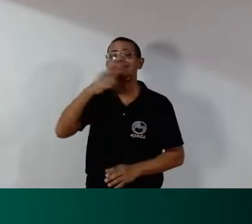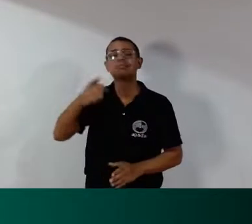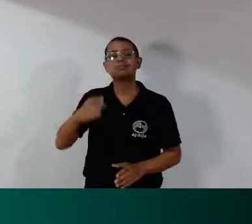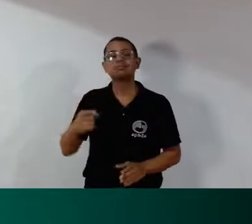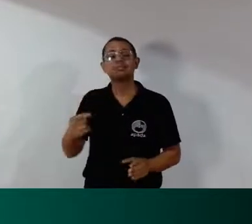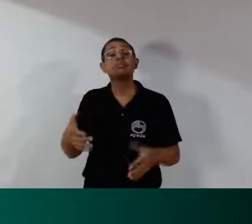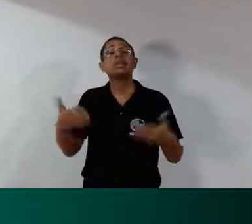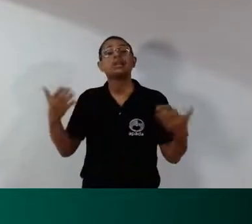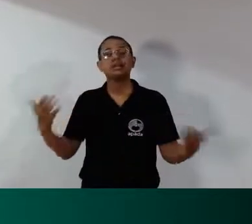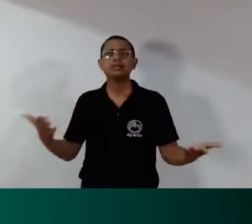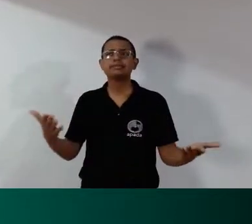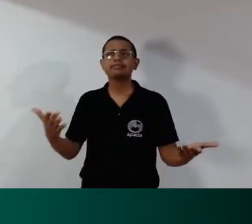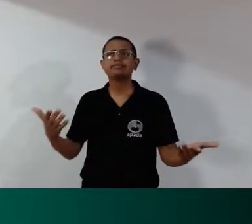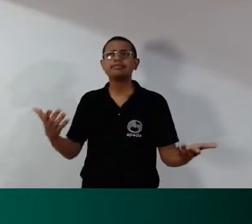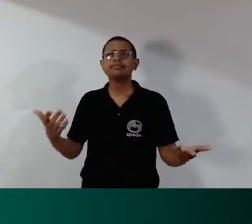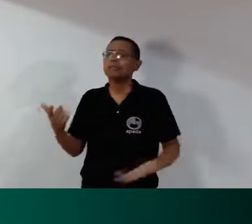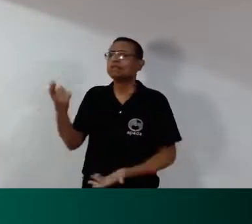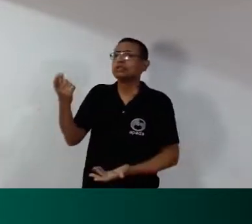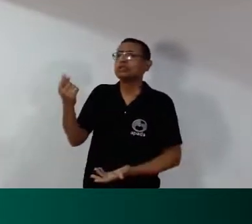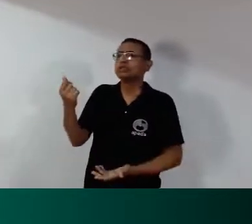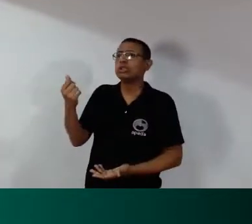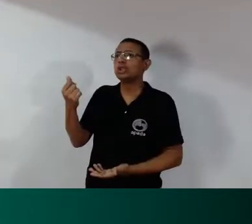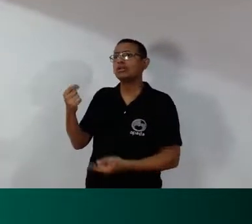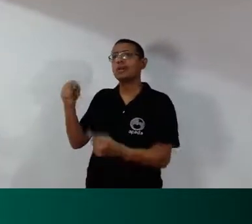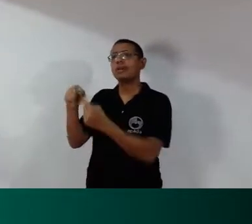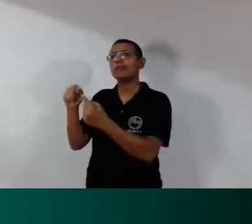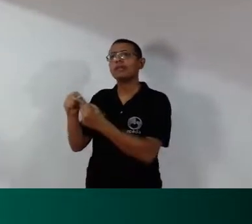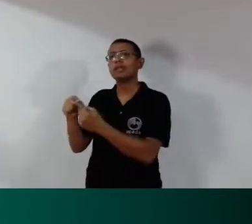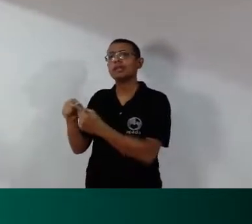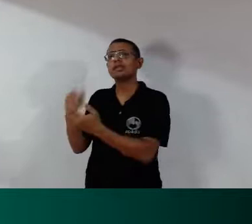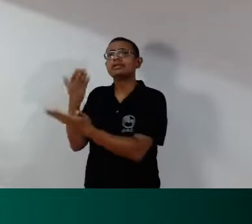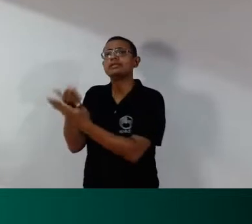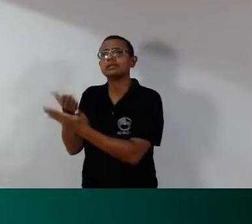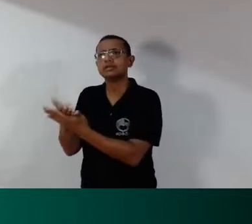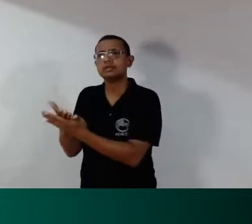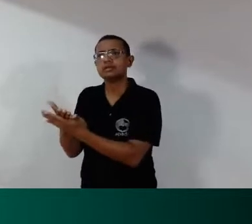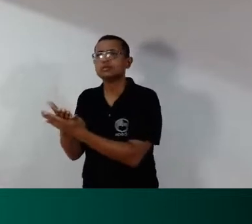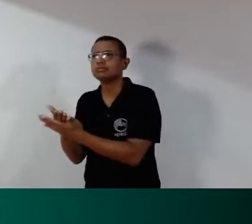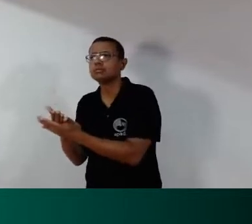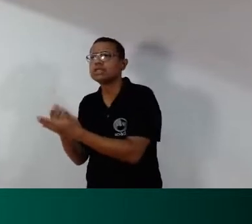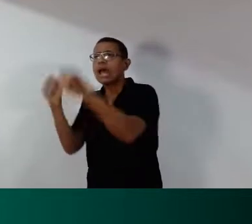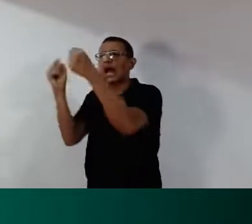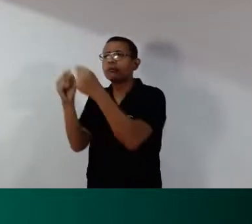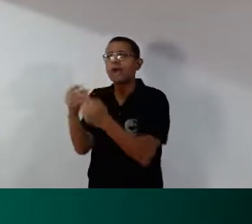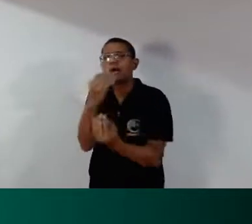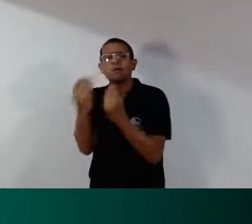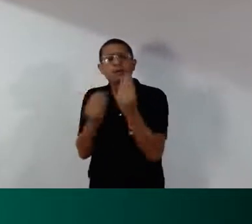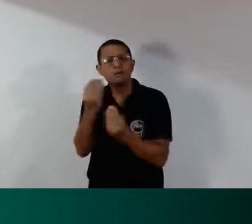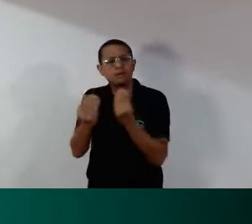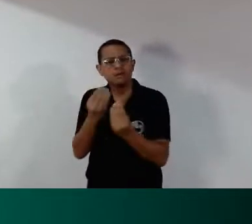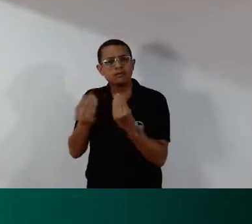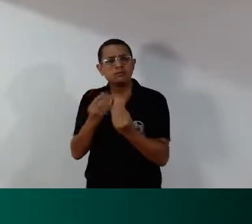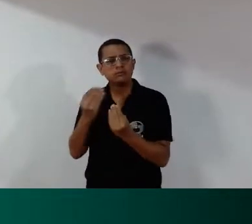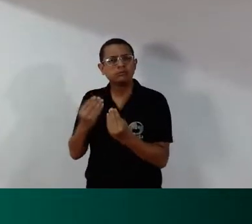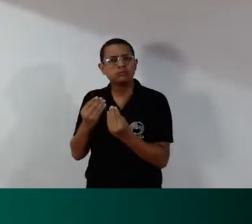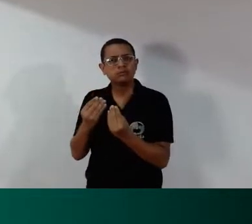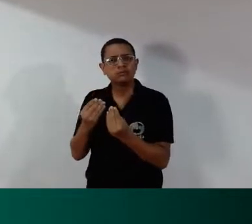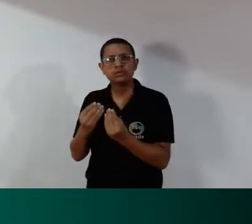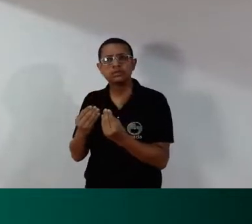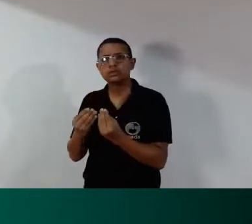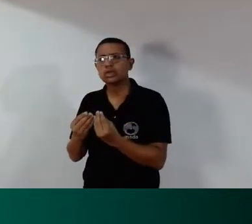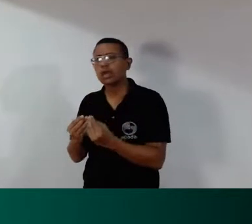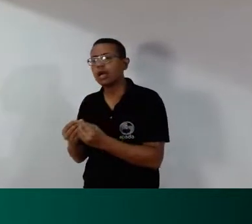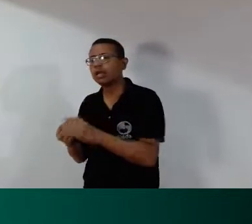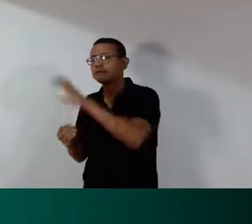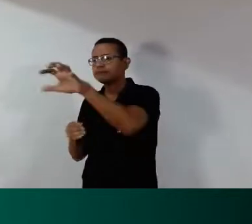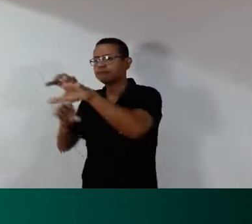e aí esse dinheiro da educar esse dinheiro aí da educação vai chegar a sua educação como beleza quantos quantos foi para